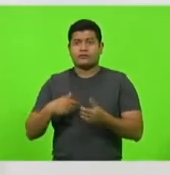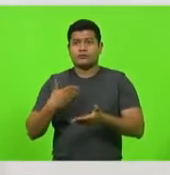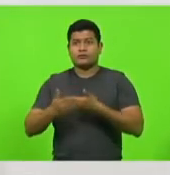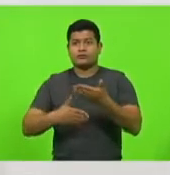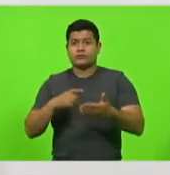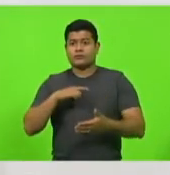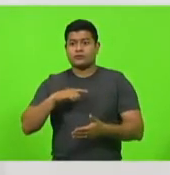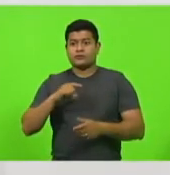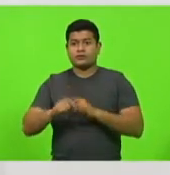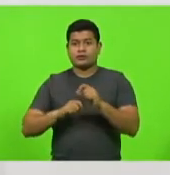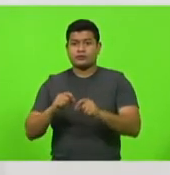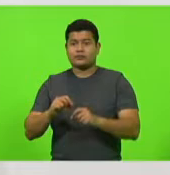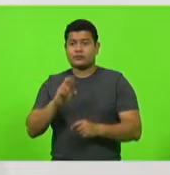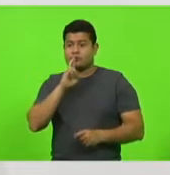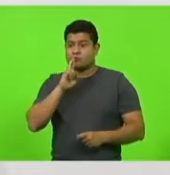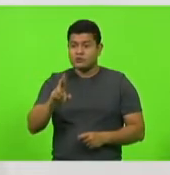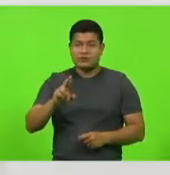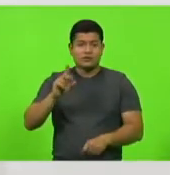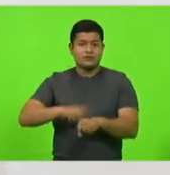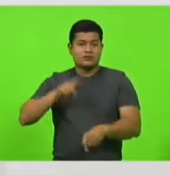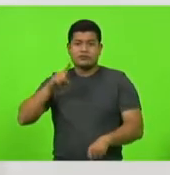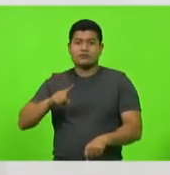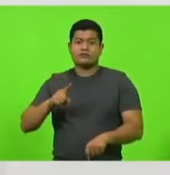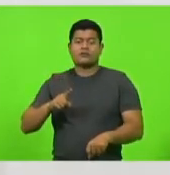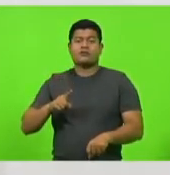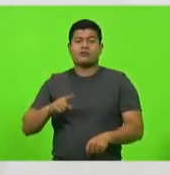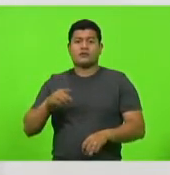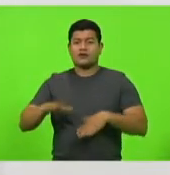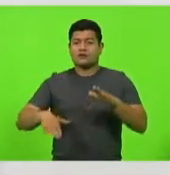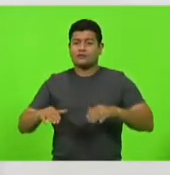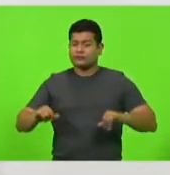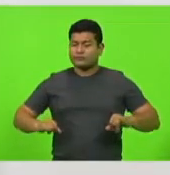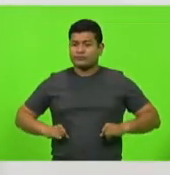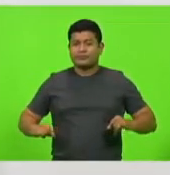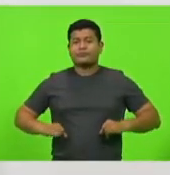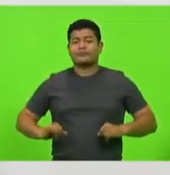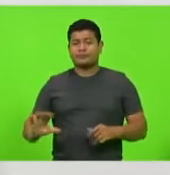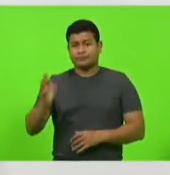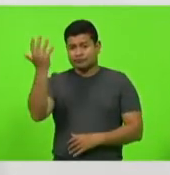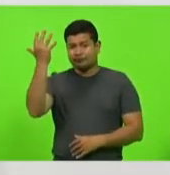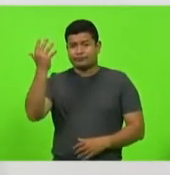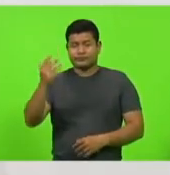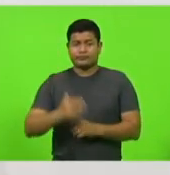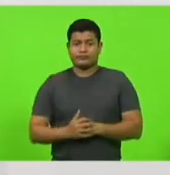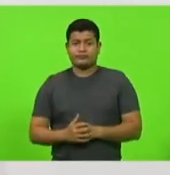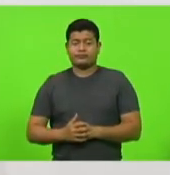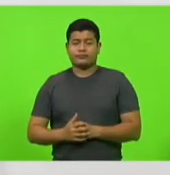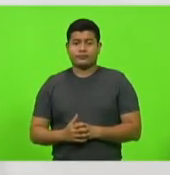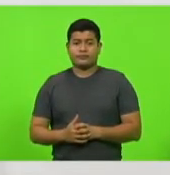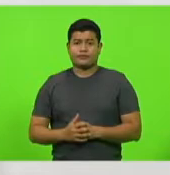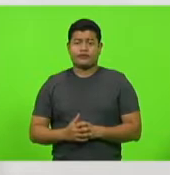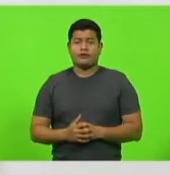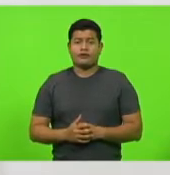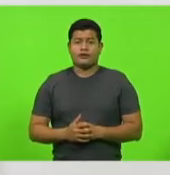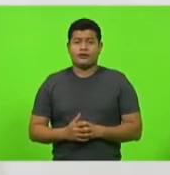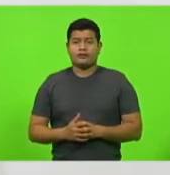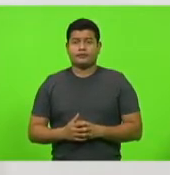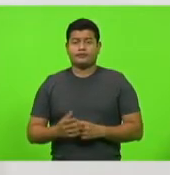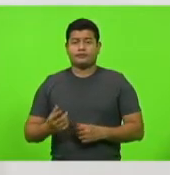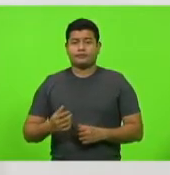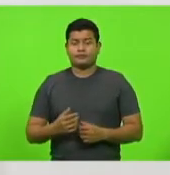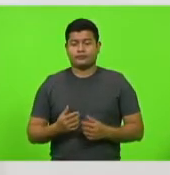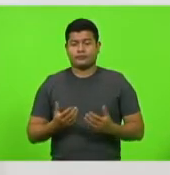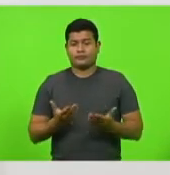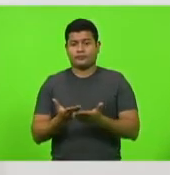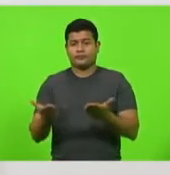prático, imediato e doloroso. Por uma dessas calamidades que perseguem o